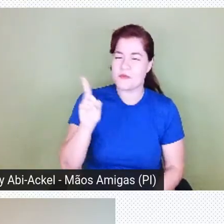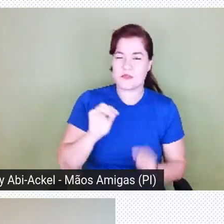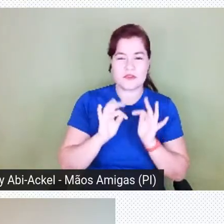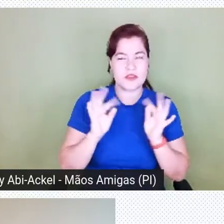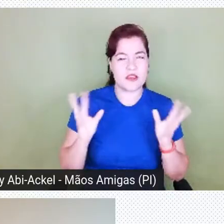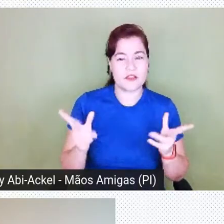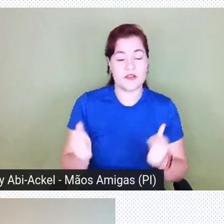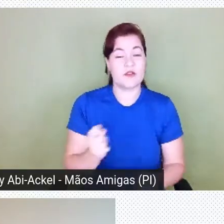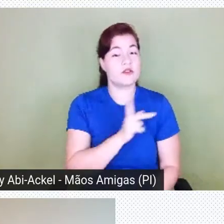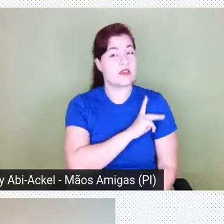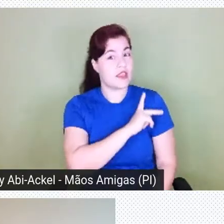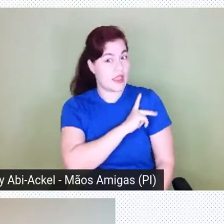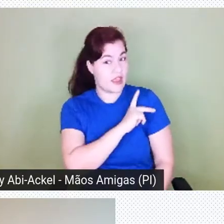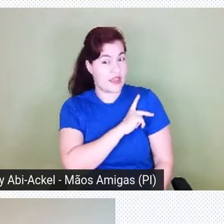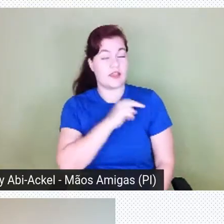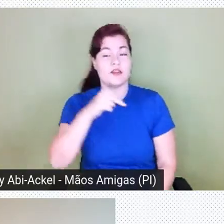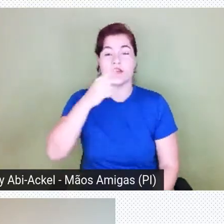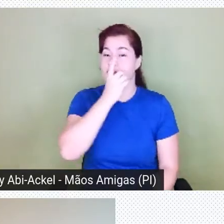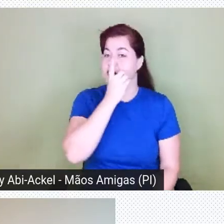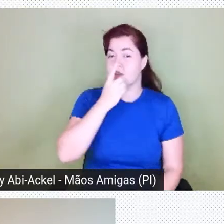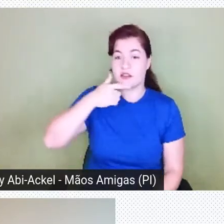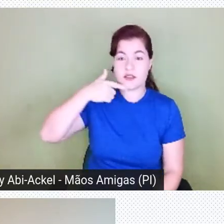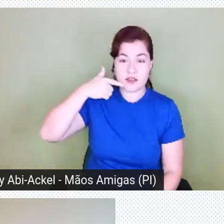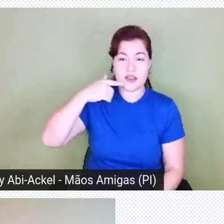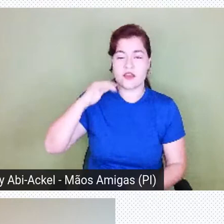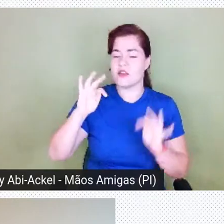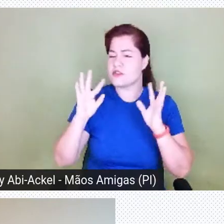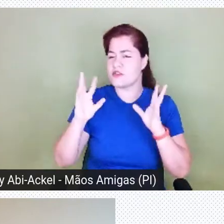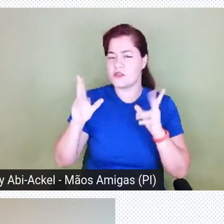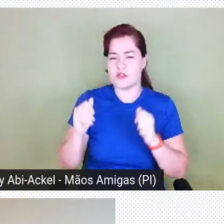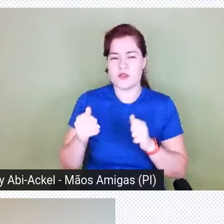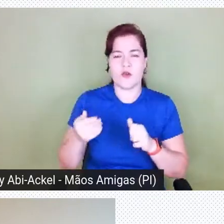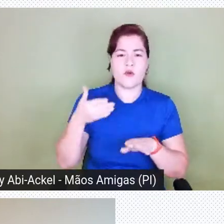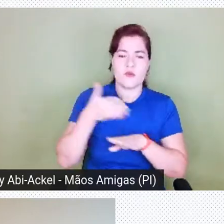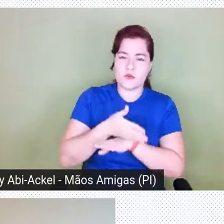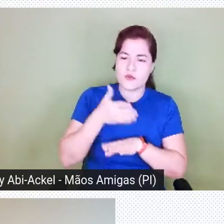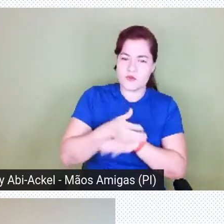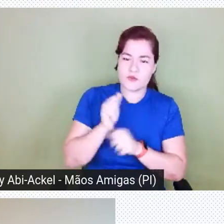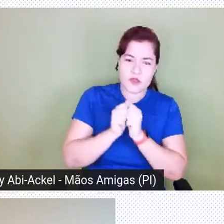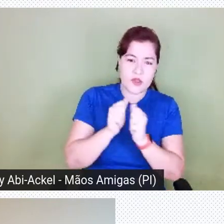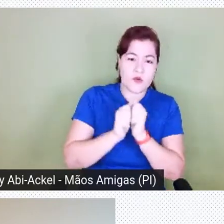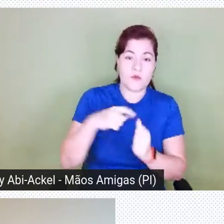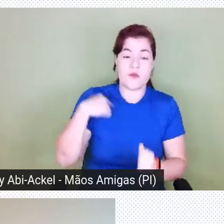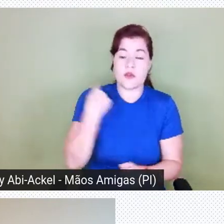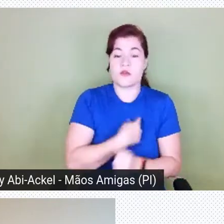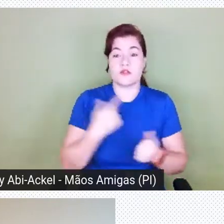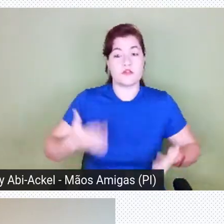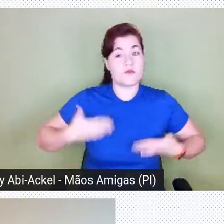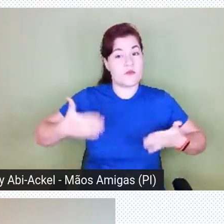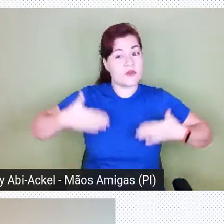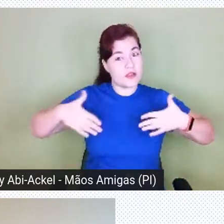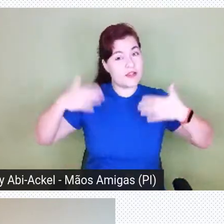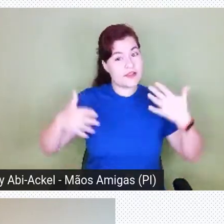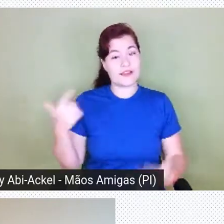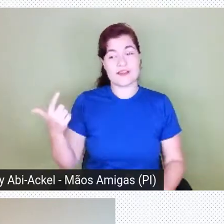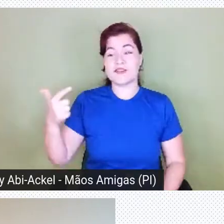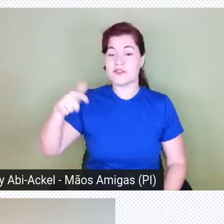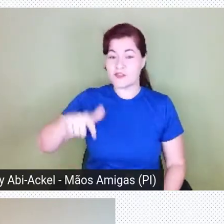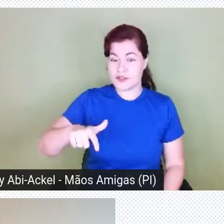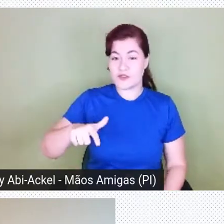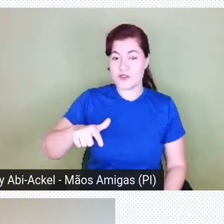dia Kate, Nani, bom dia a todos que acompanham. É com muita alegria que estamos aqui mais uma vez